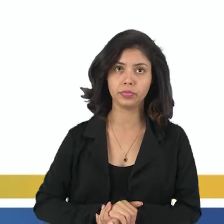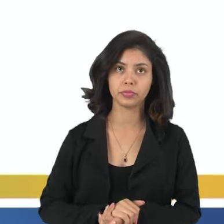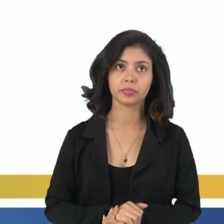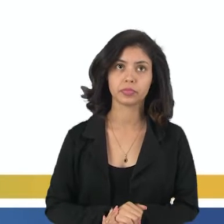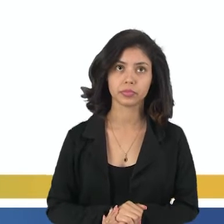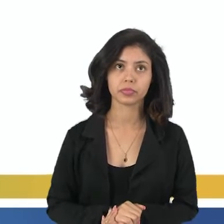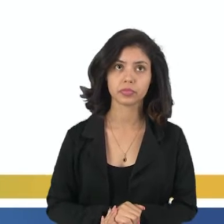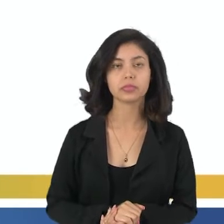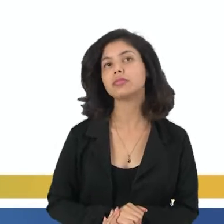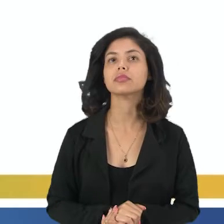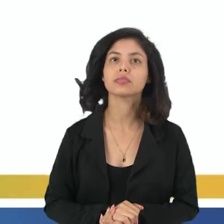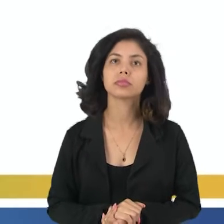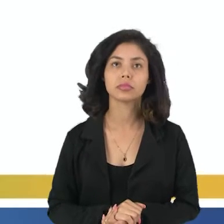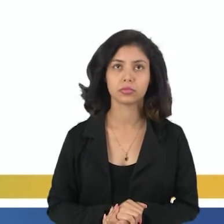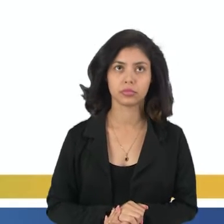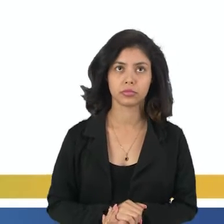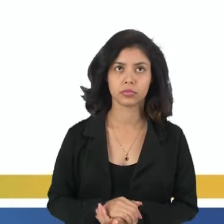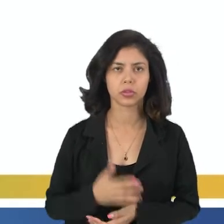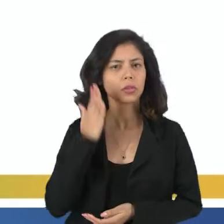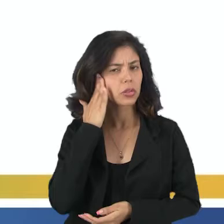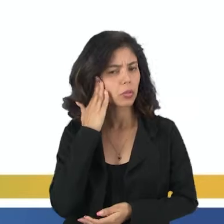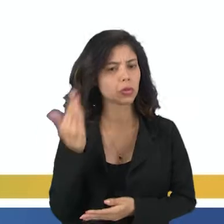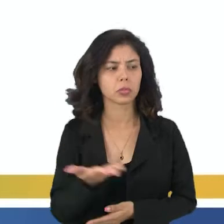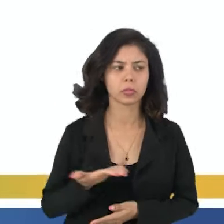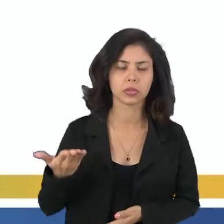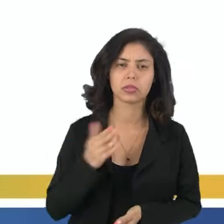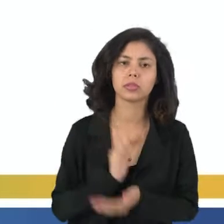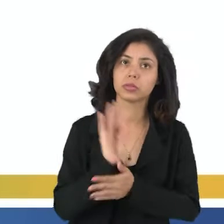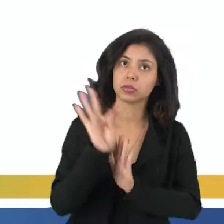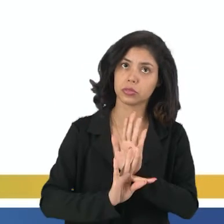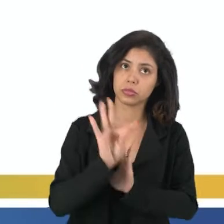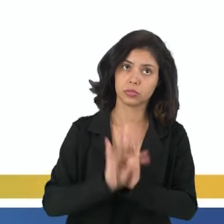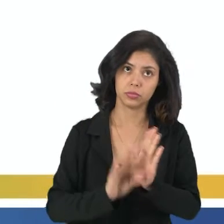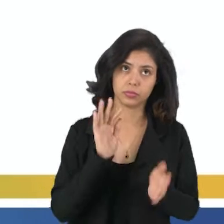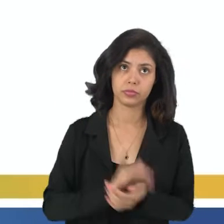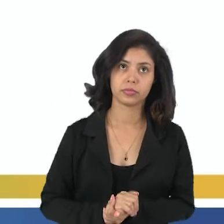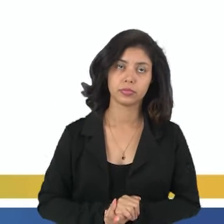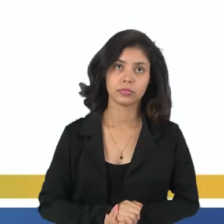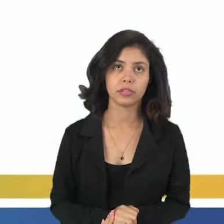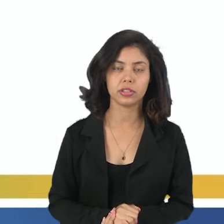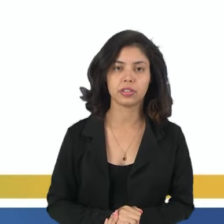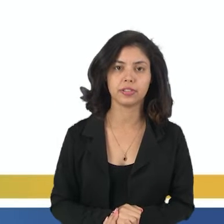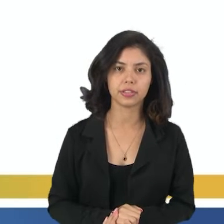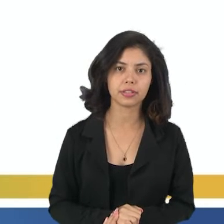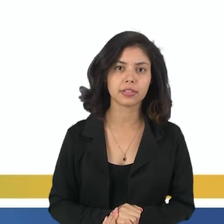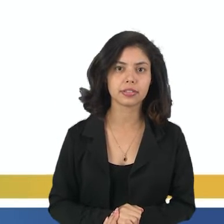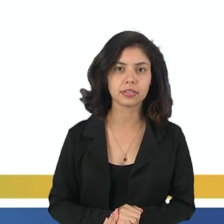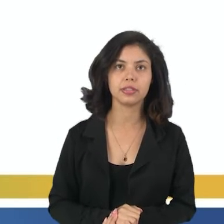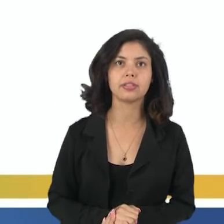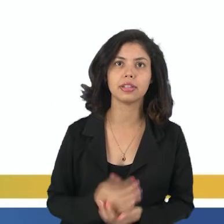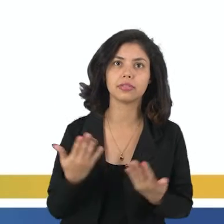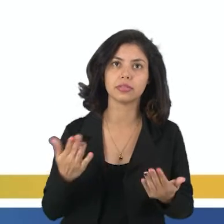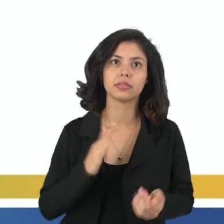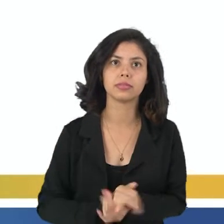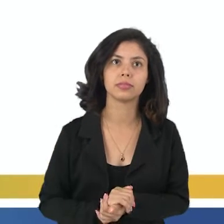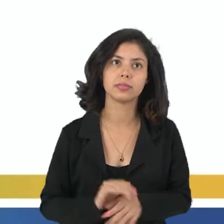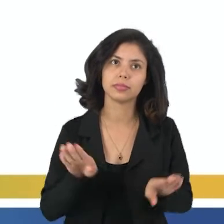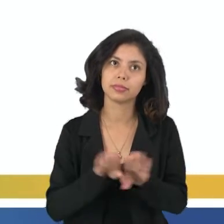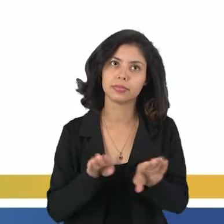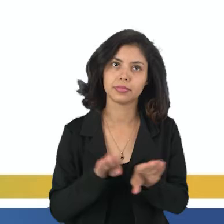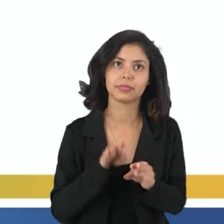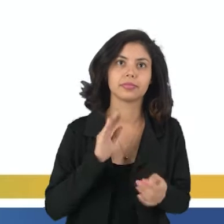ou seja compreensão básica dos textos com o nascimento de elementos literários né ou seja os conhecimentos de elementos